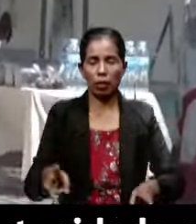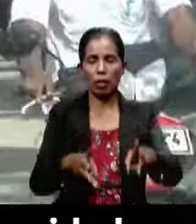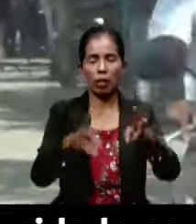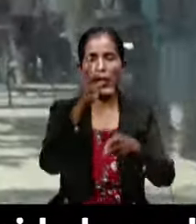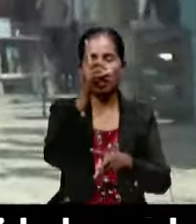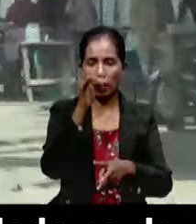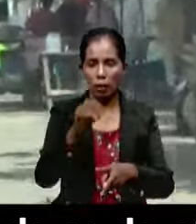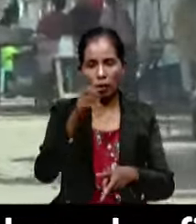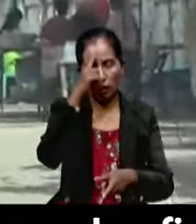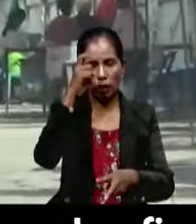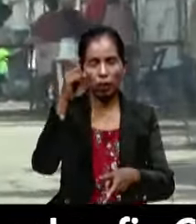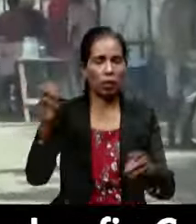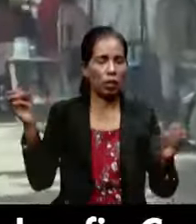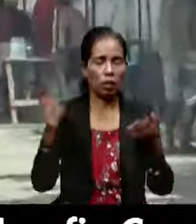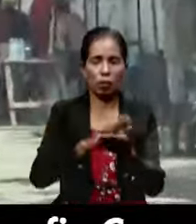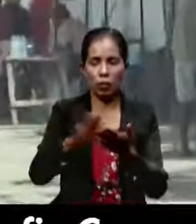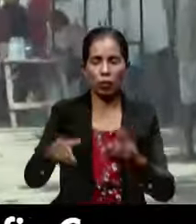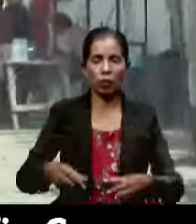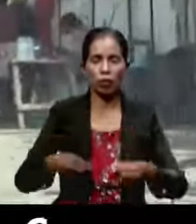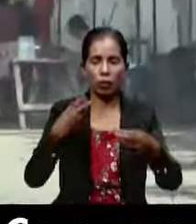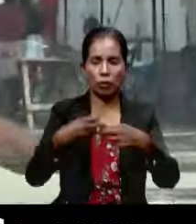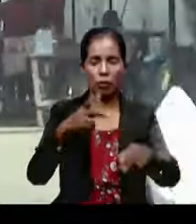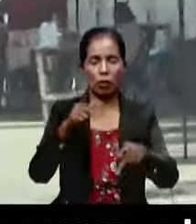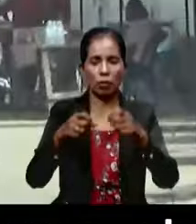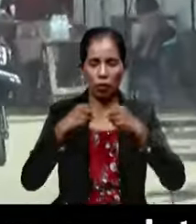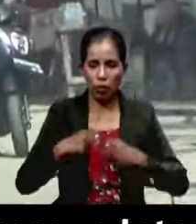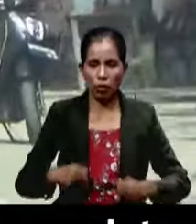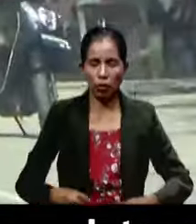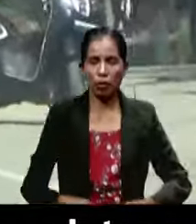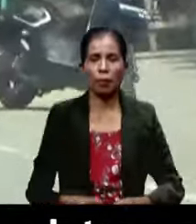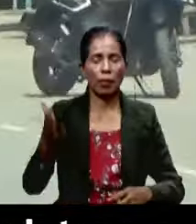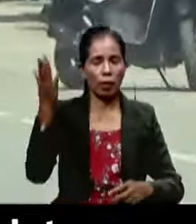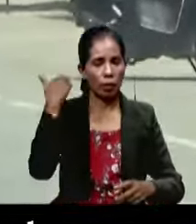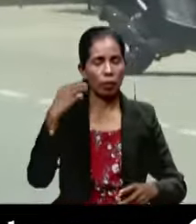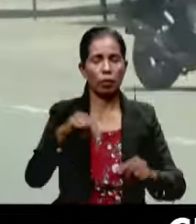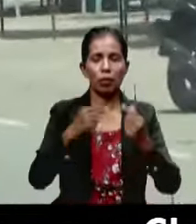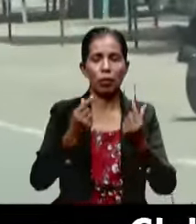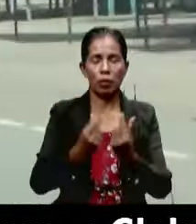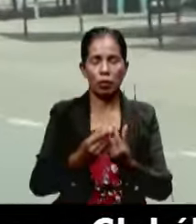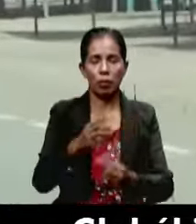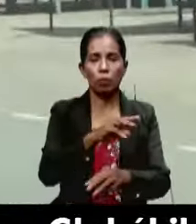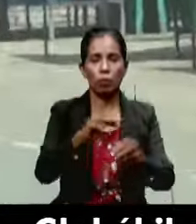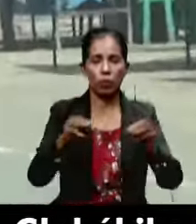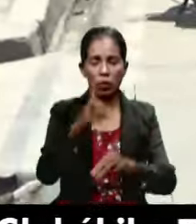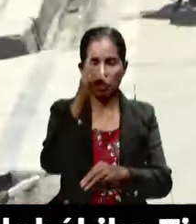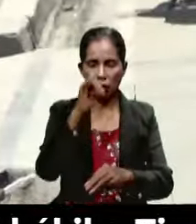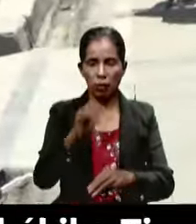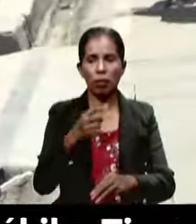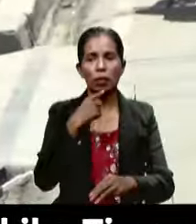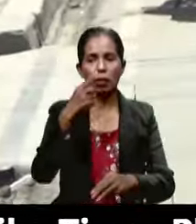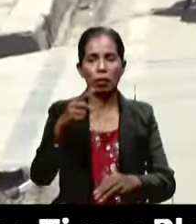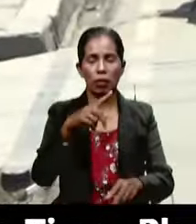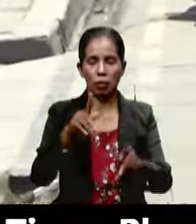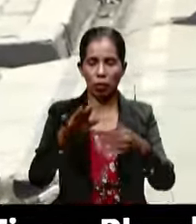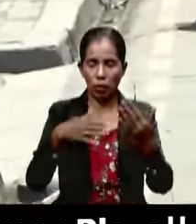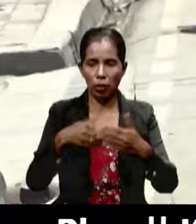capital dili tama considera la izene ho di fo impacto ba emania saude antes nemos equipa guarda gestão município dili avisa ona ba